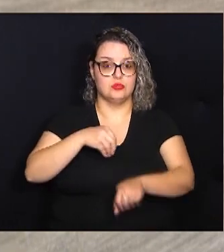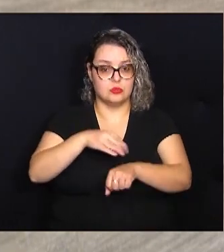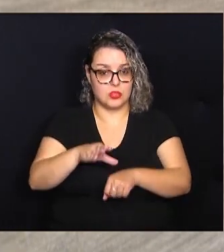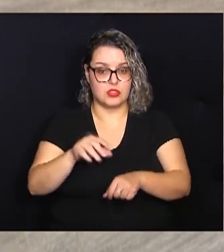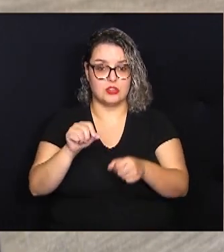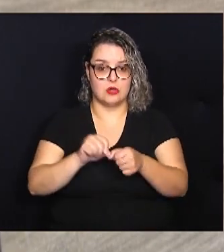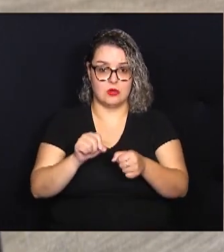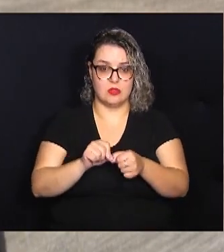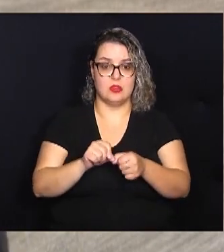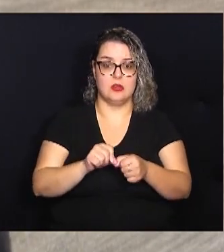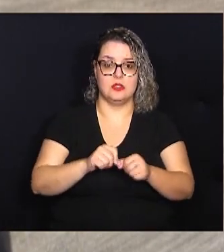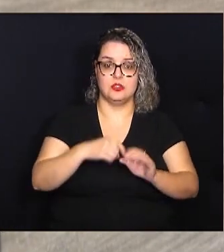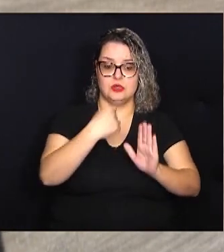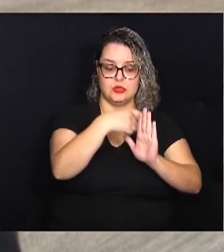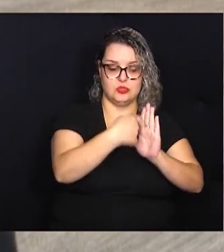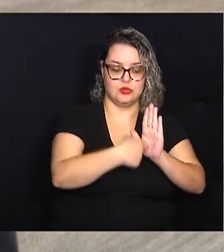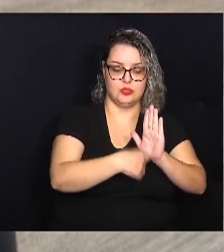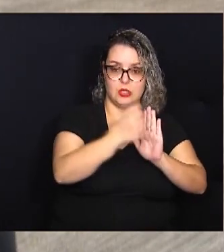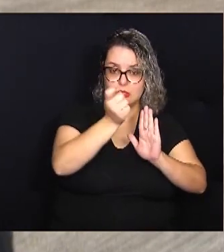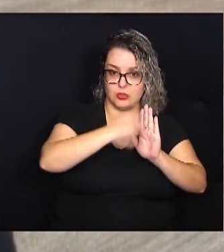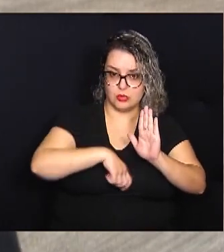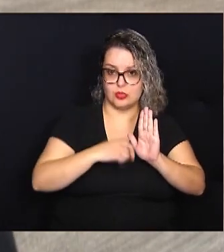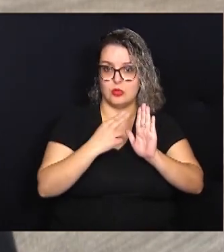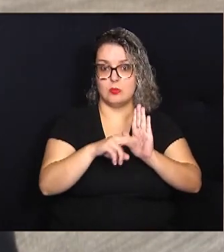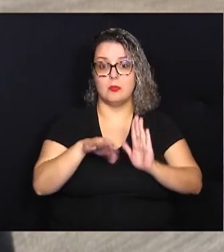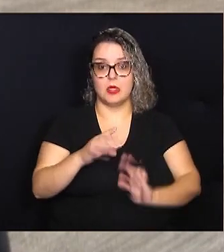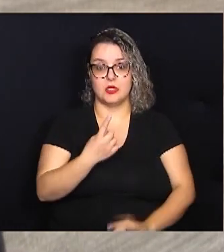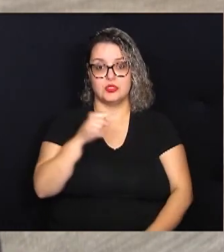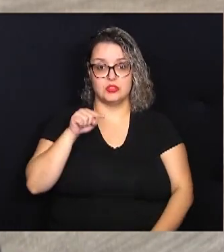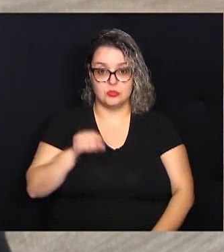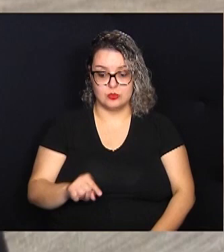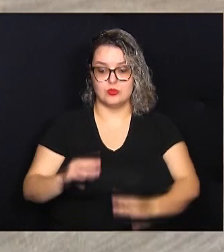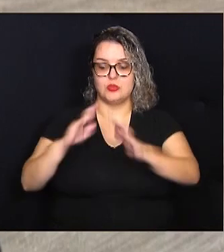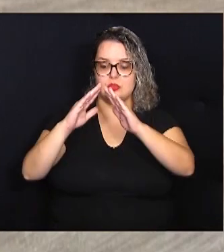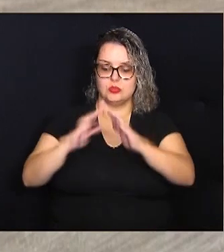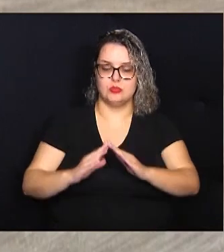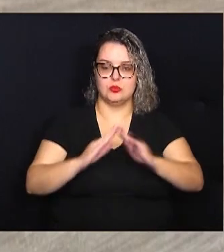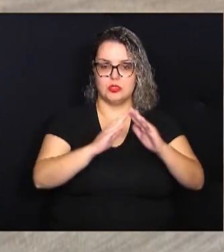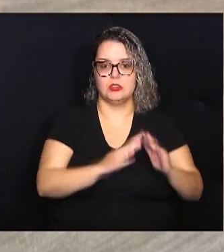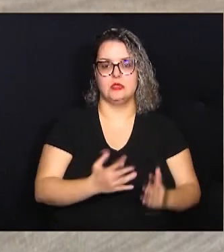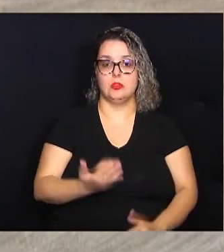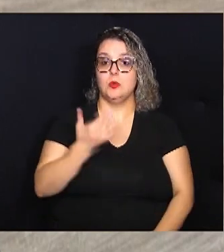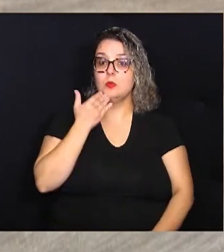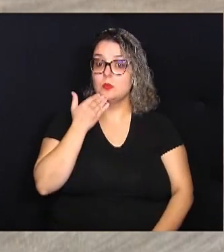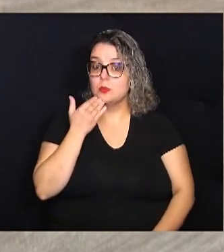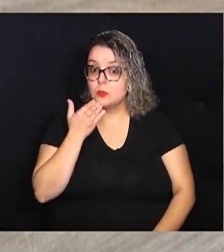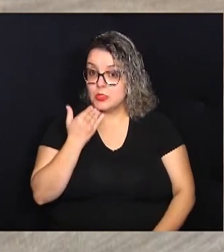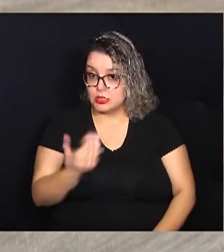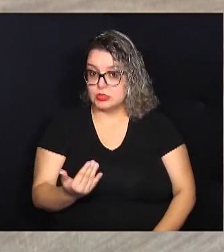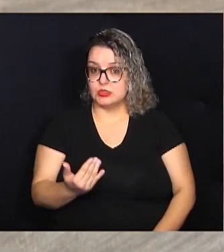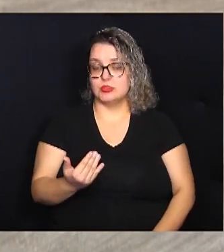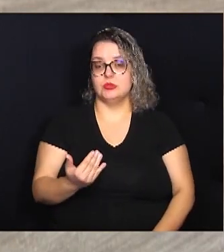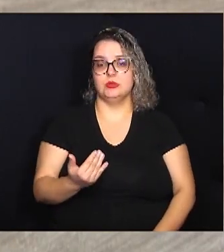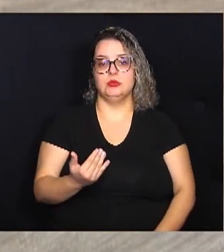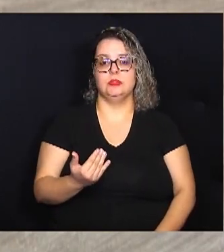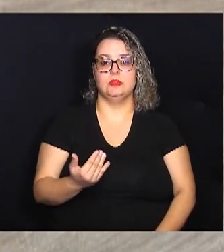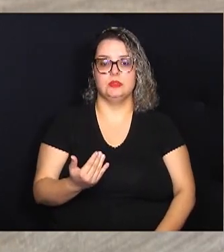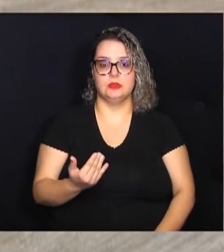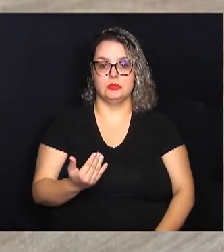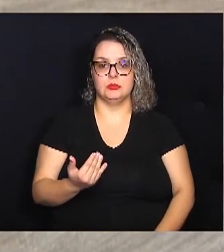É de abaixo-assinado que colhi mais de 1.000 assinaturas dos moradores do Parque Jambeiro pedindo pedindo